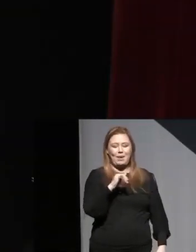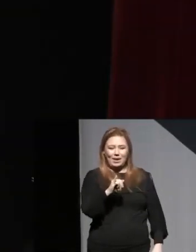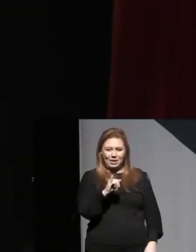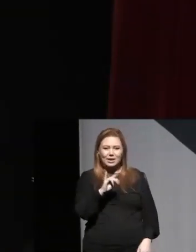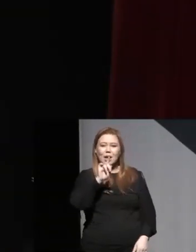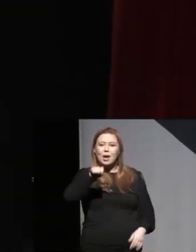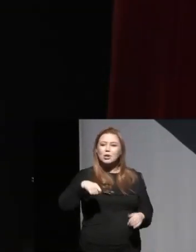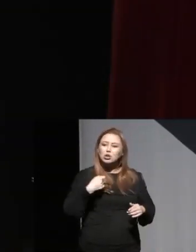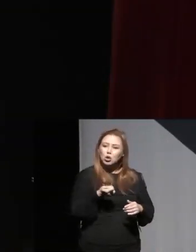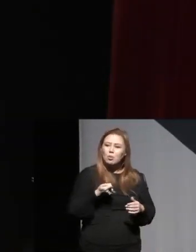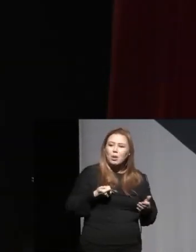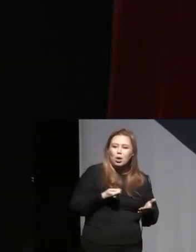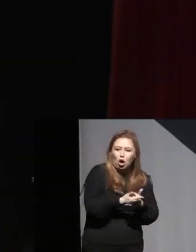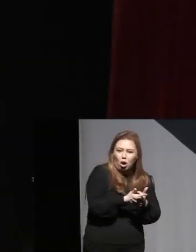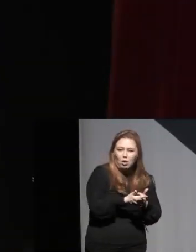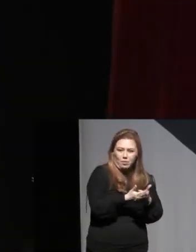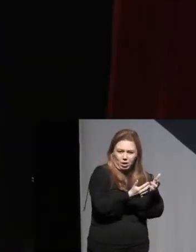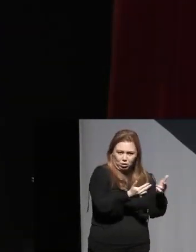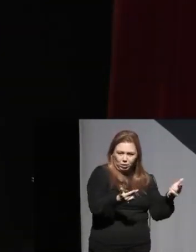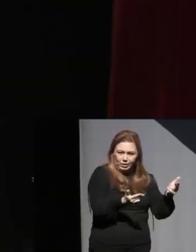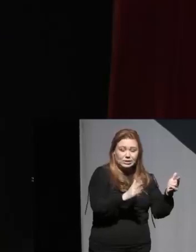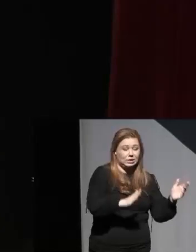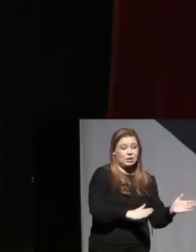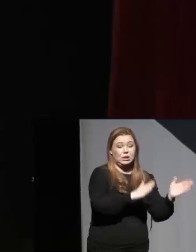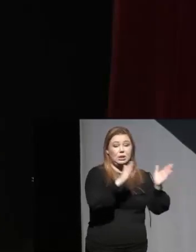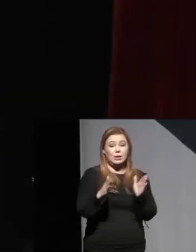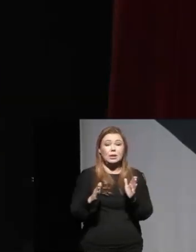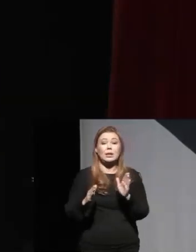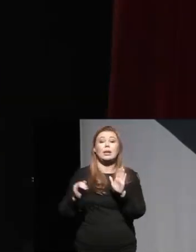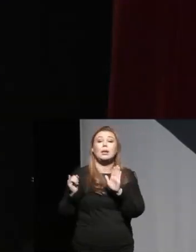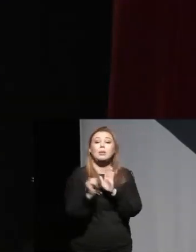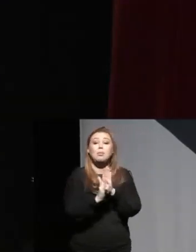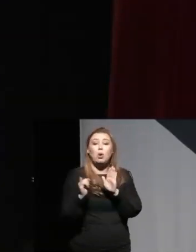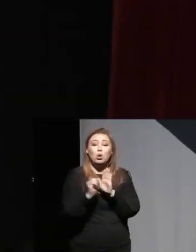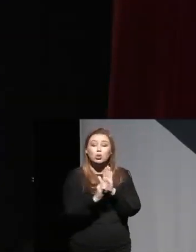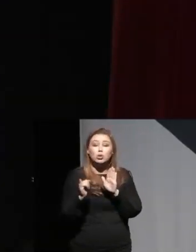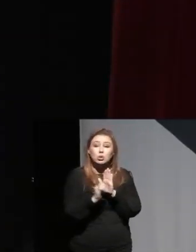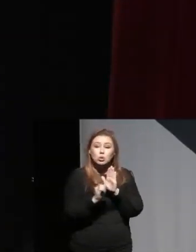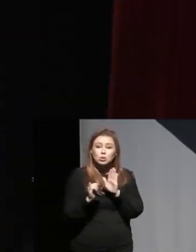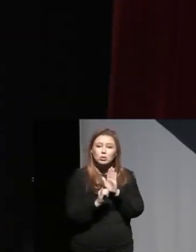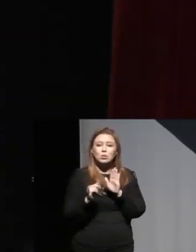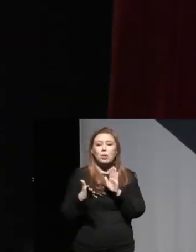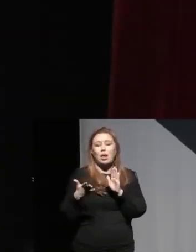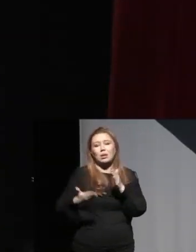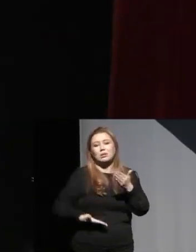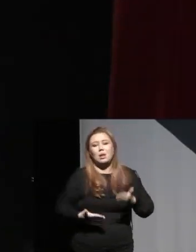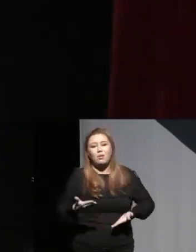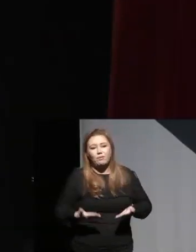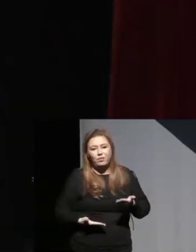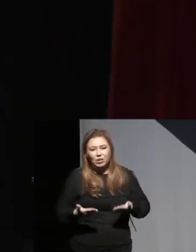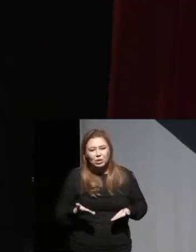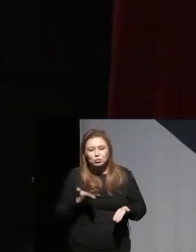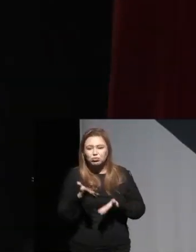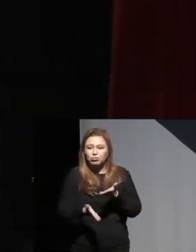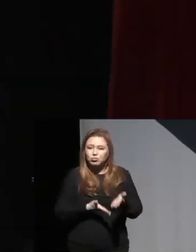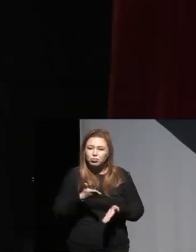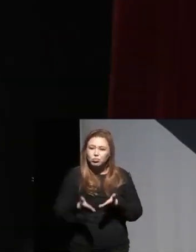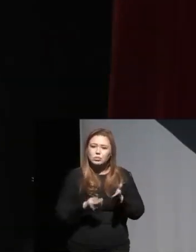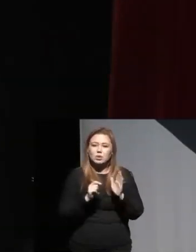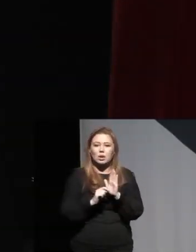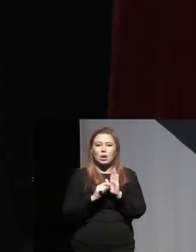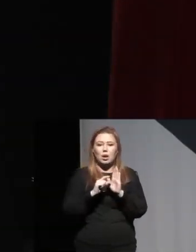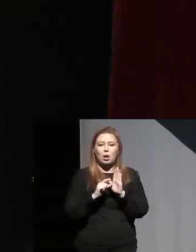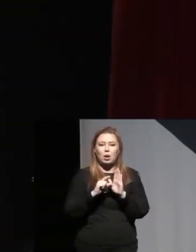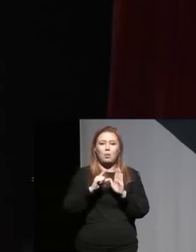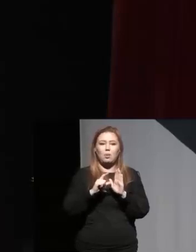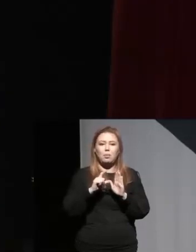aquisição, e você começa a ter tributos, prestação de serviços de maneira gradativa sendo